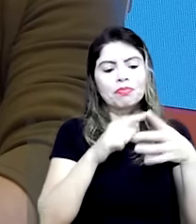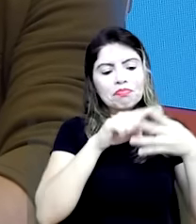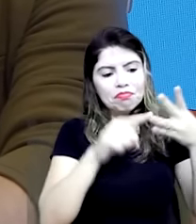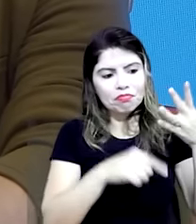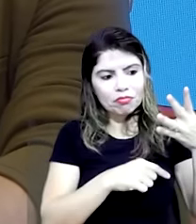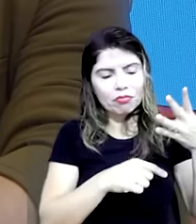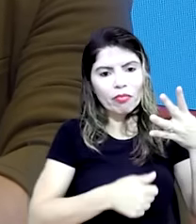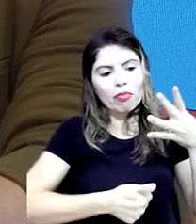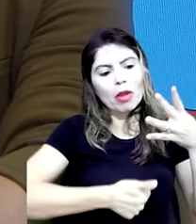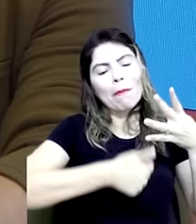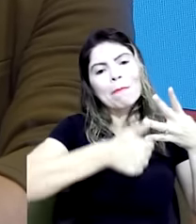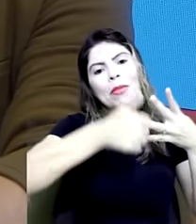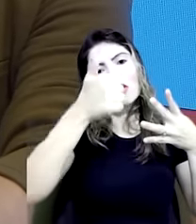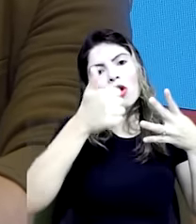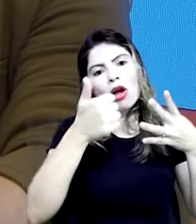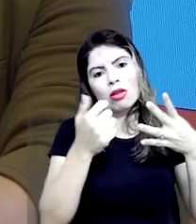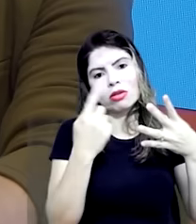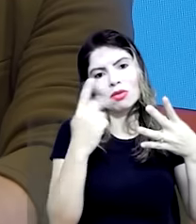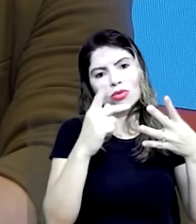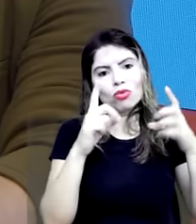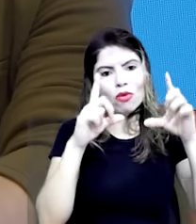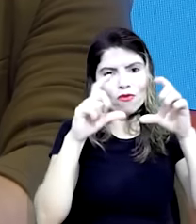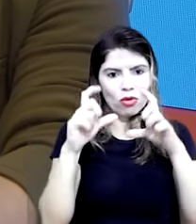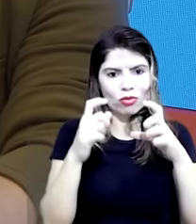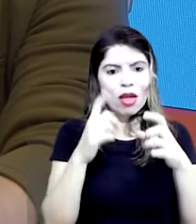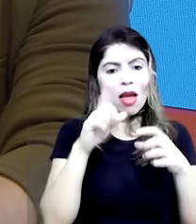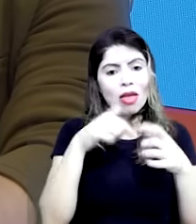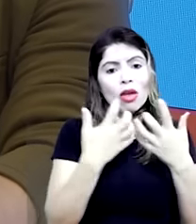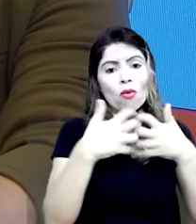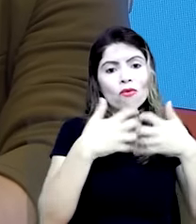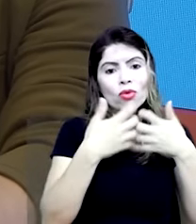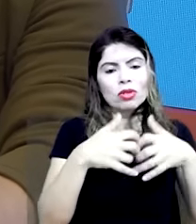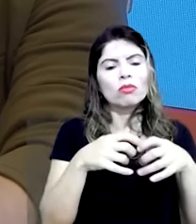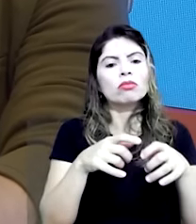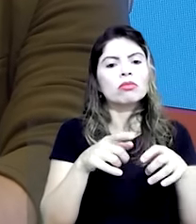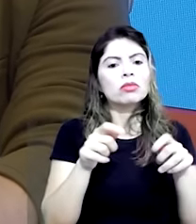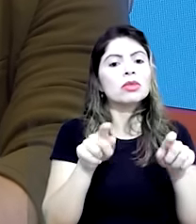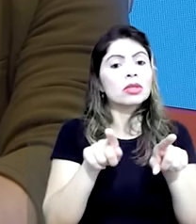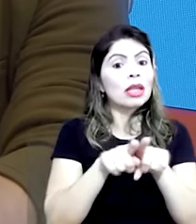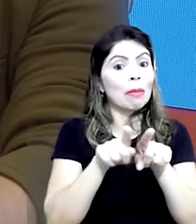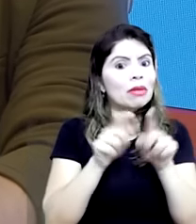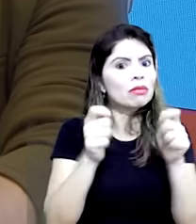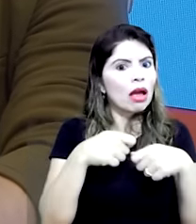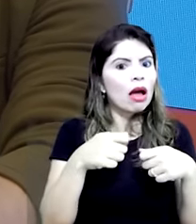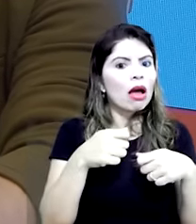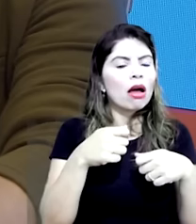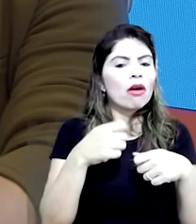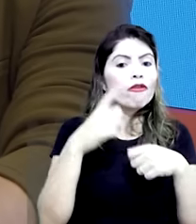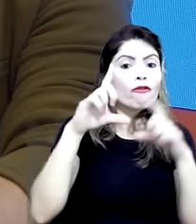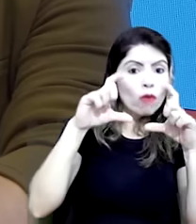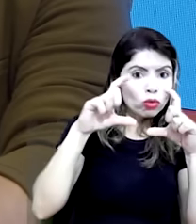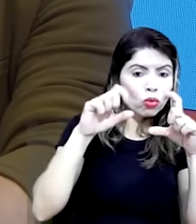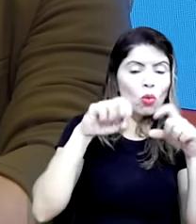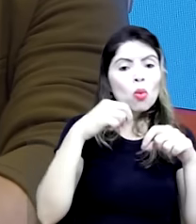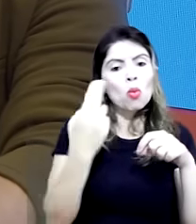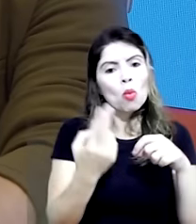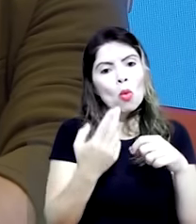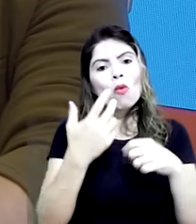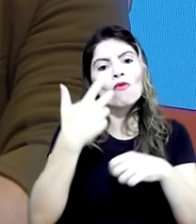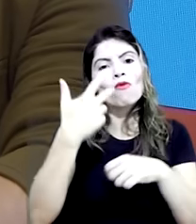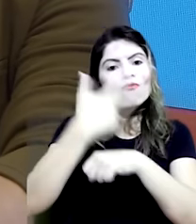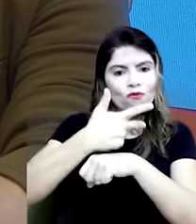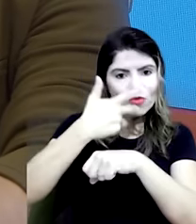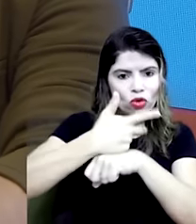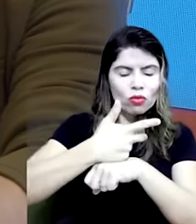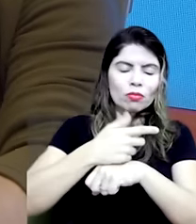configurações funcionam também para vídeo tá não só para foto mas é que foto é muito mais fácil de a gente fazer ah usar no dia a dia né você tirou uma